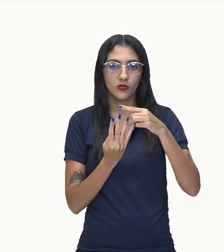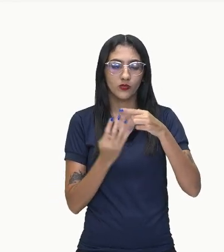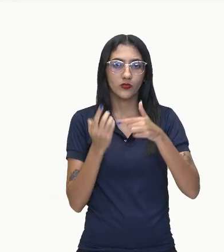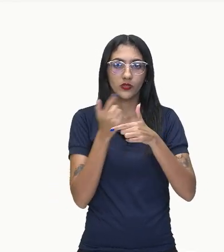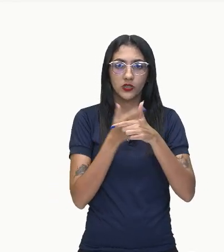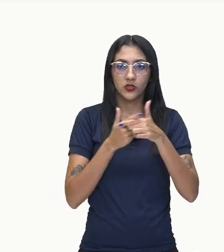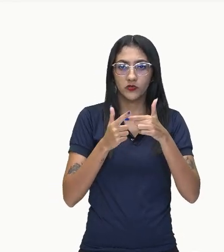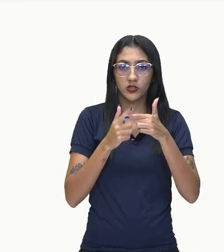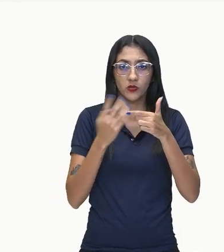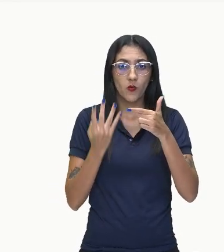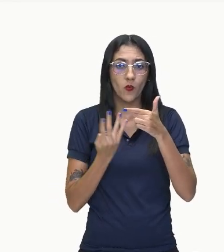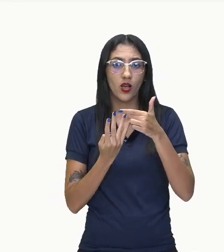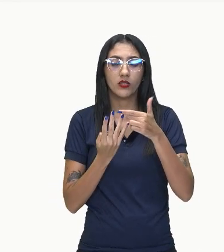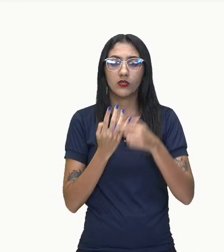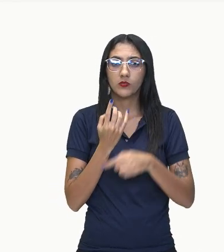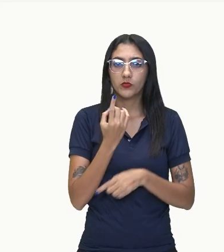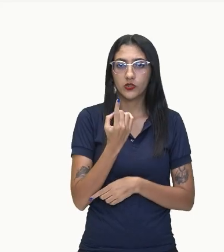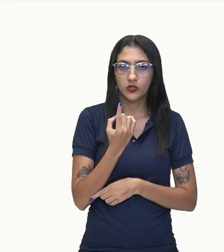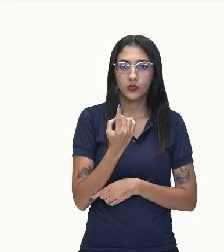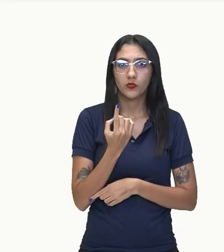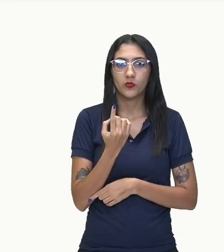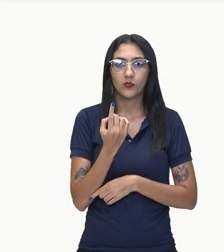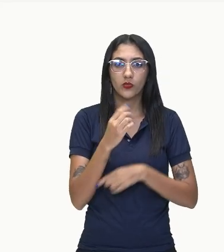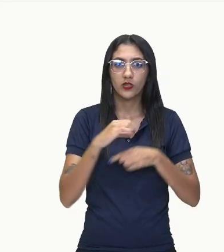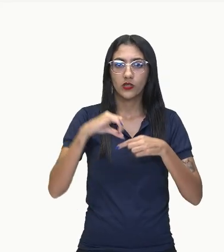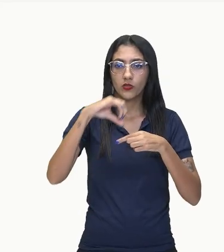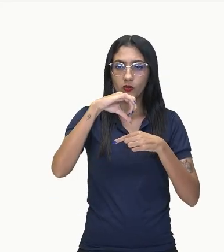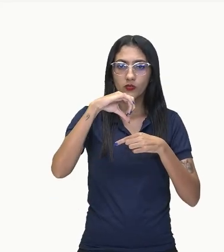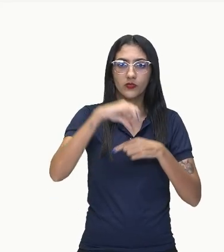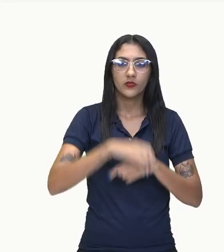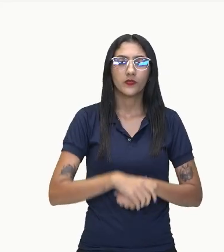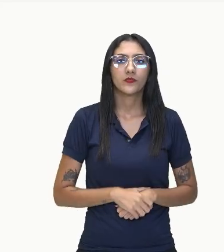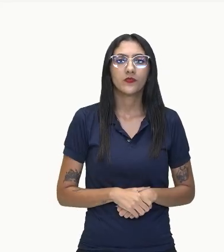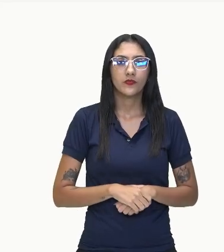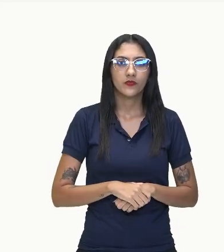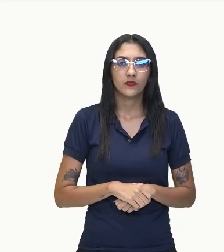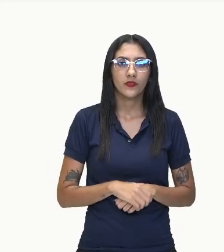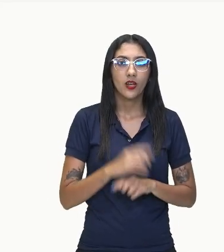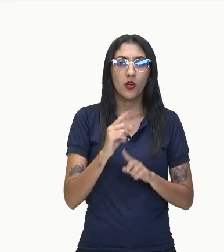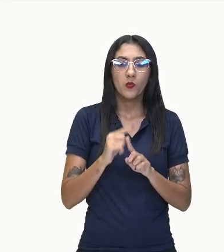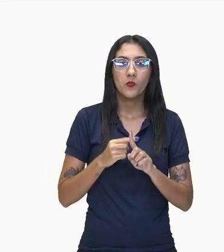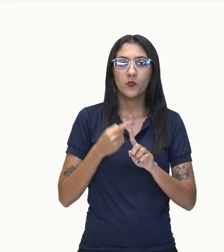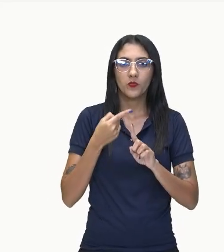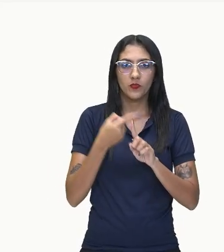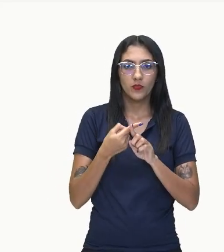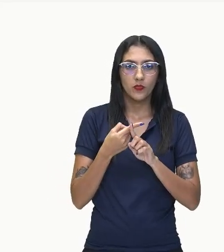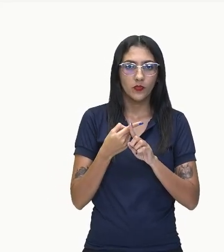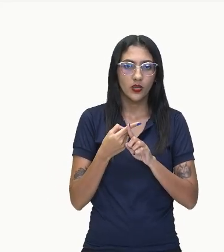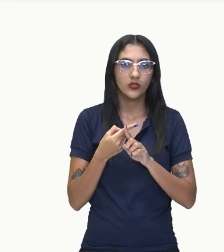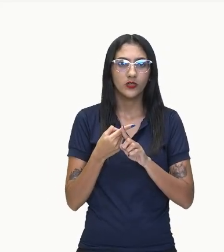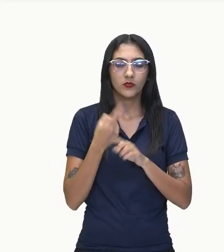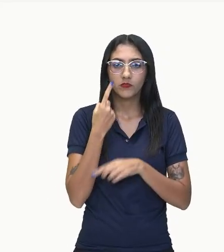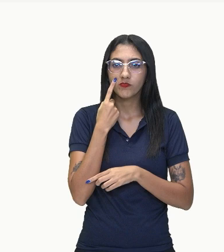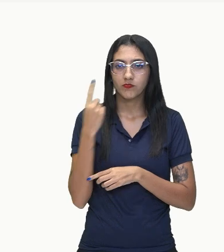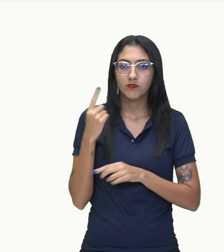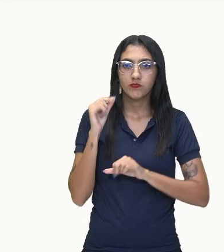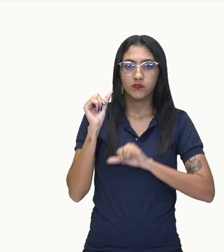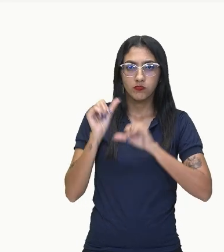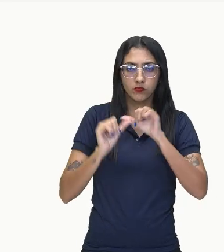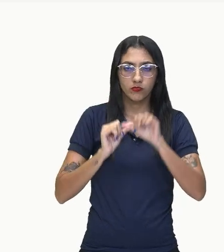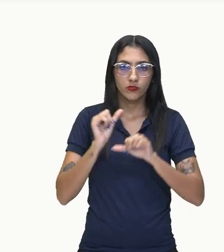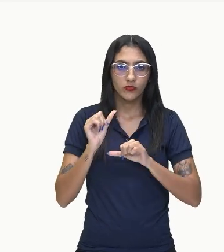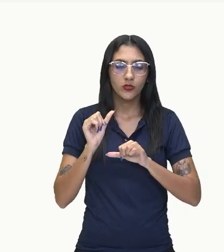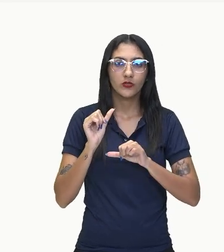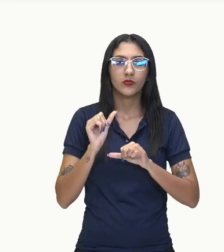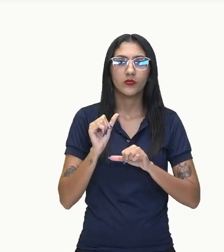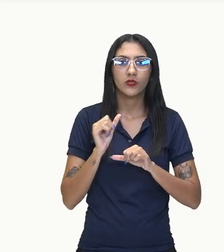por 4, 1. 1 vezes 9, 9. Mais 4 dividido por 1, 4. 4